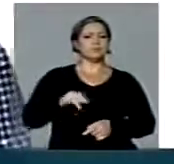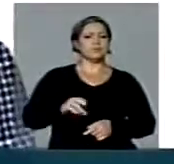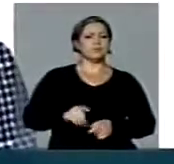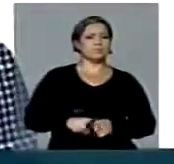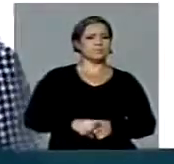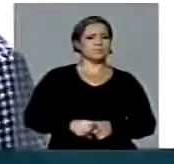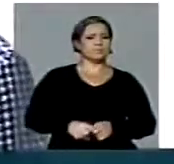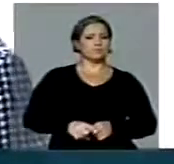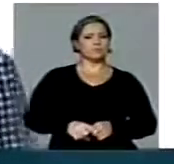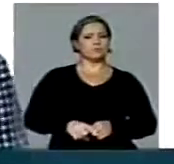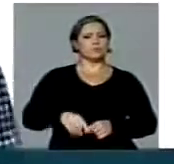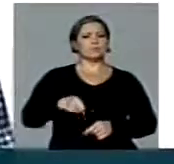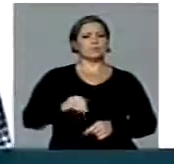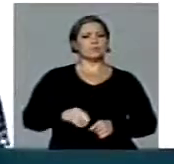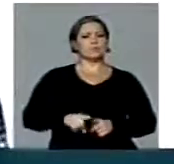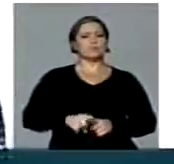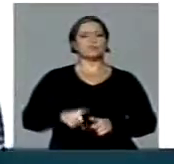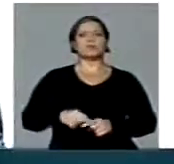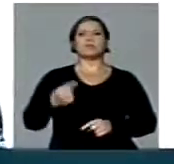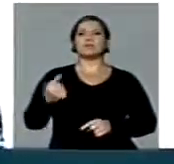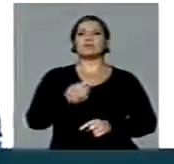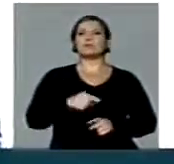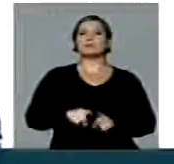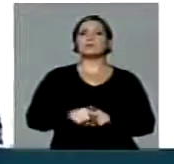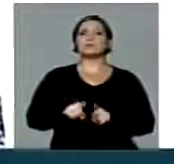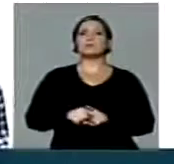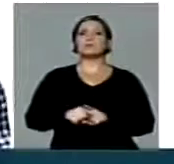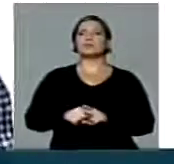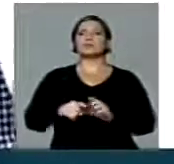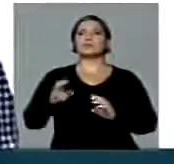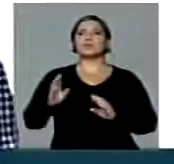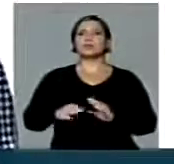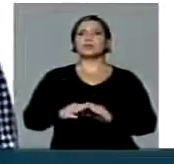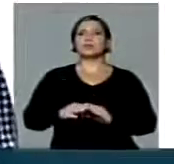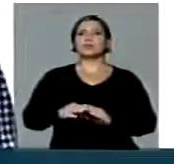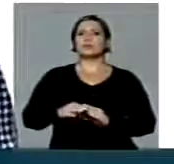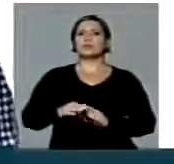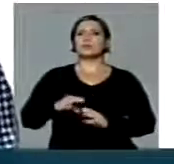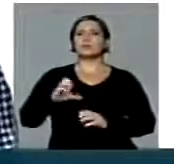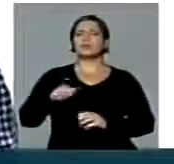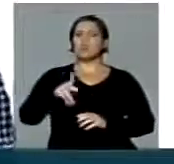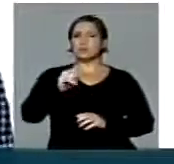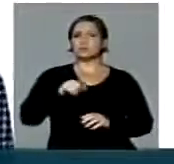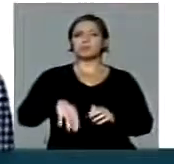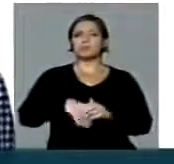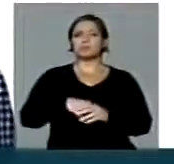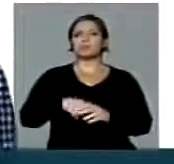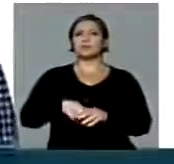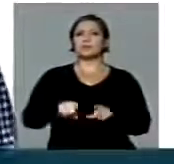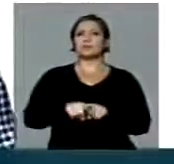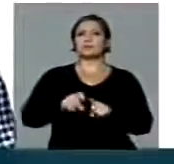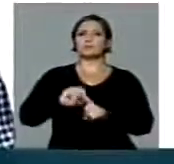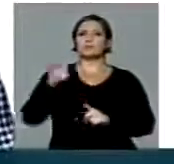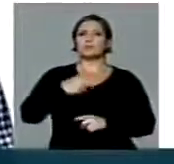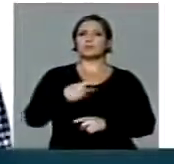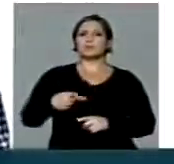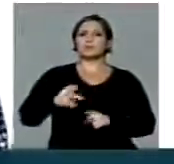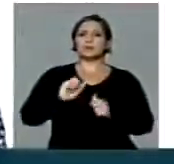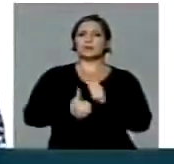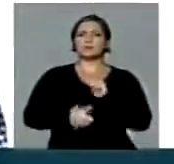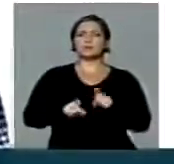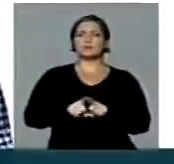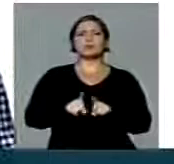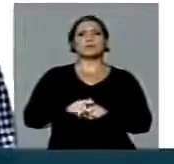Zerão, o único no mundo onde cada lado do campo fica num hemisfério, foi devolvido aos esportistas